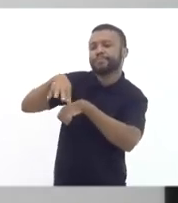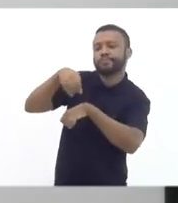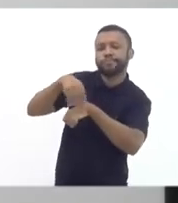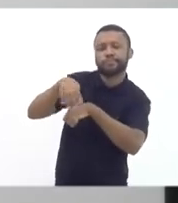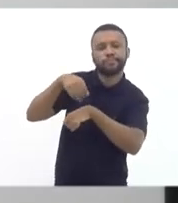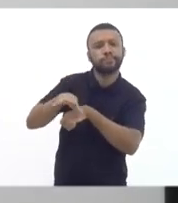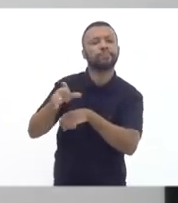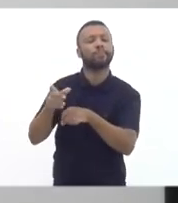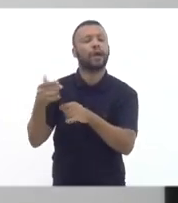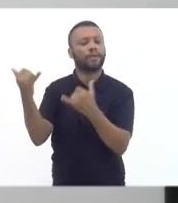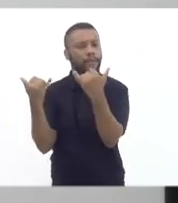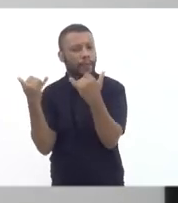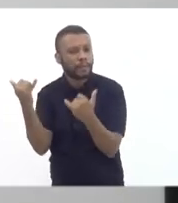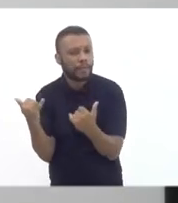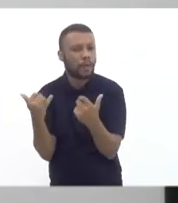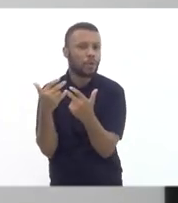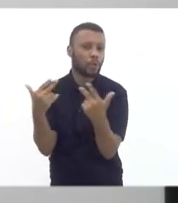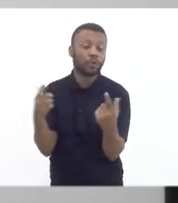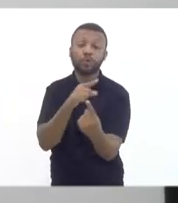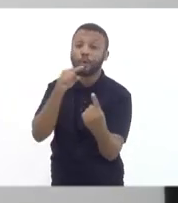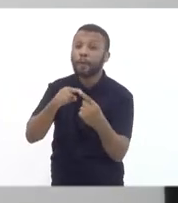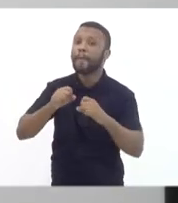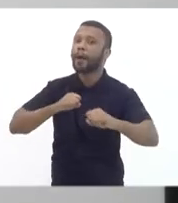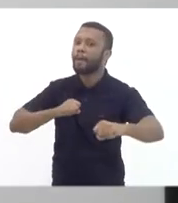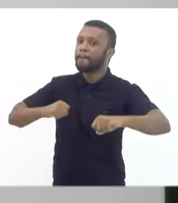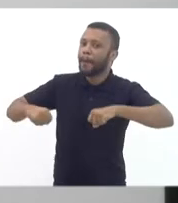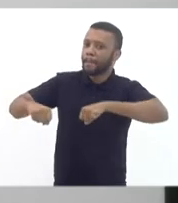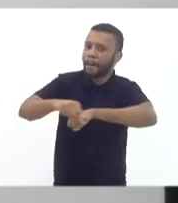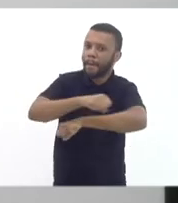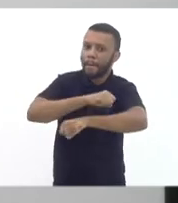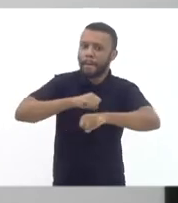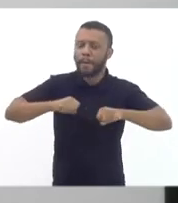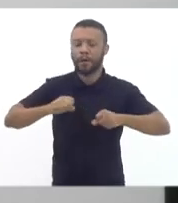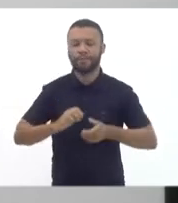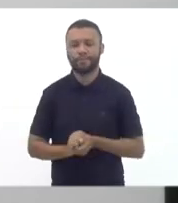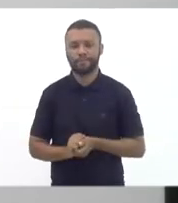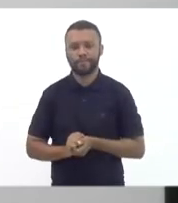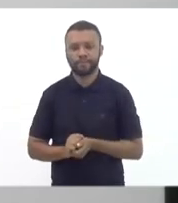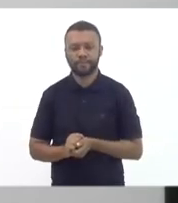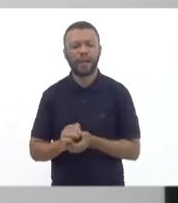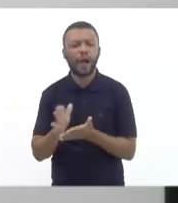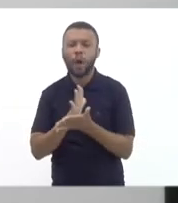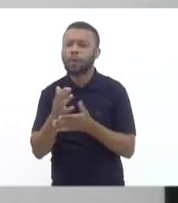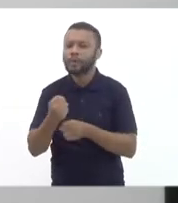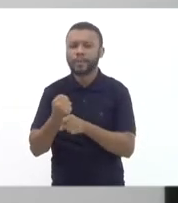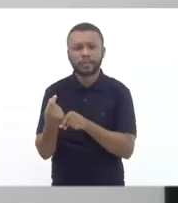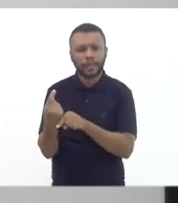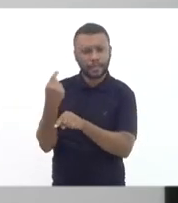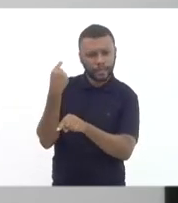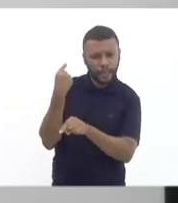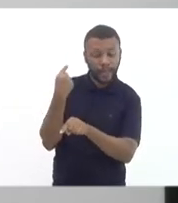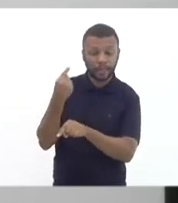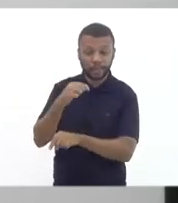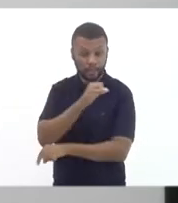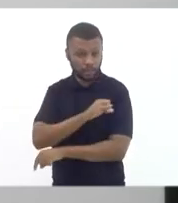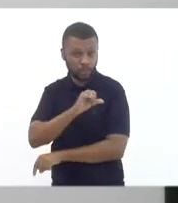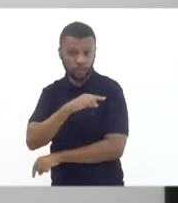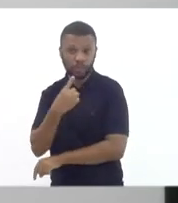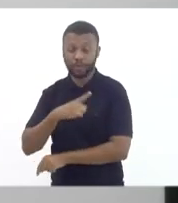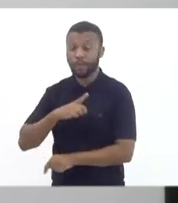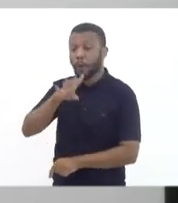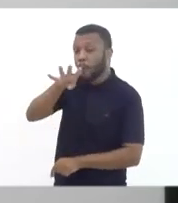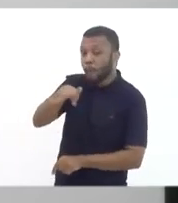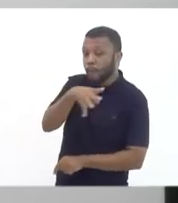aqui no Rio de Janeiro, nós tivemos, há uns anos atrás, um programa de capacitação muito interessante, que